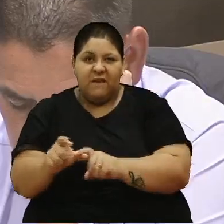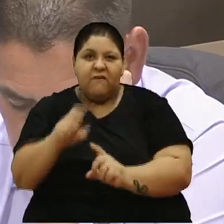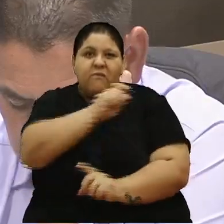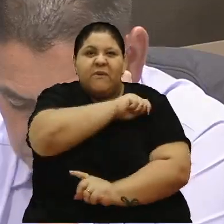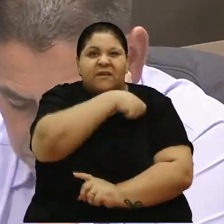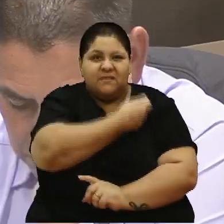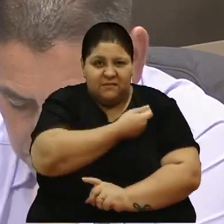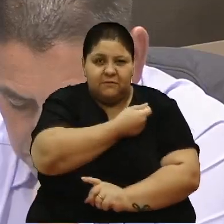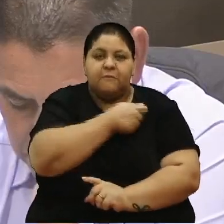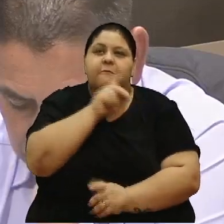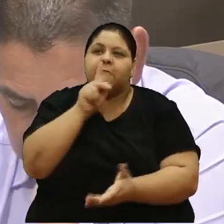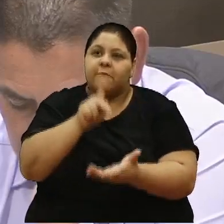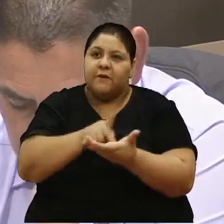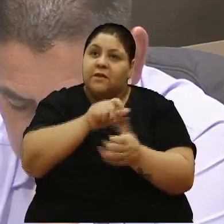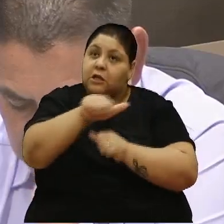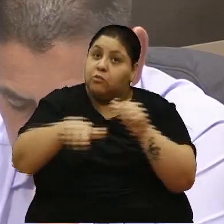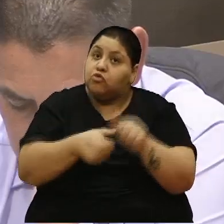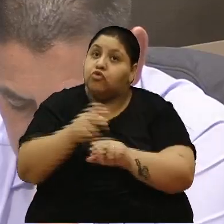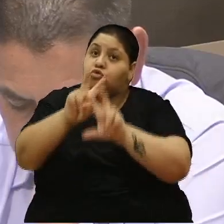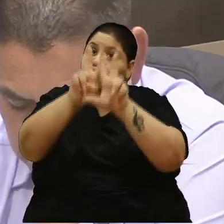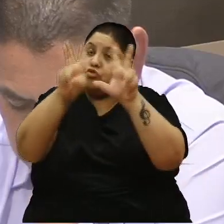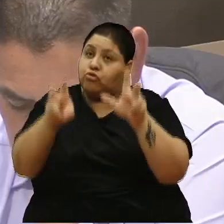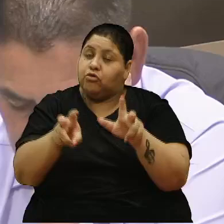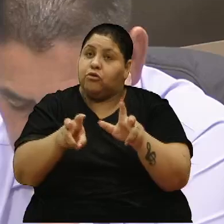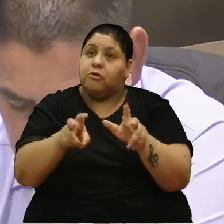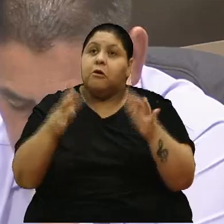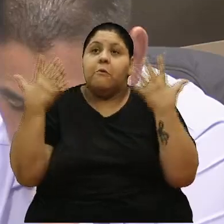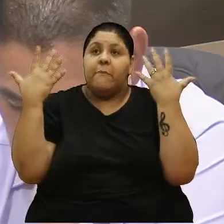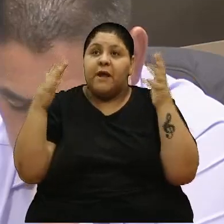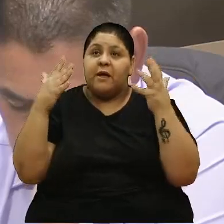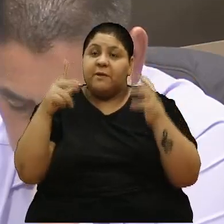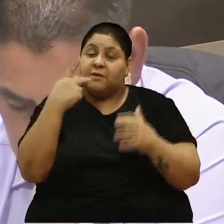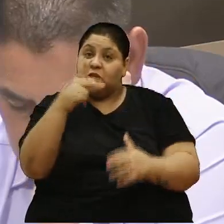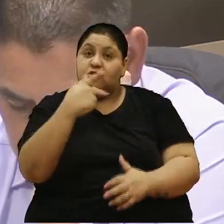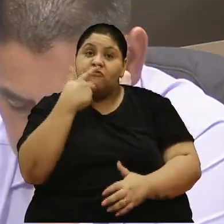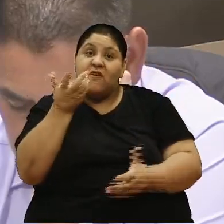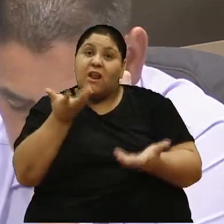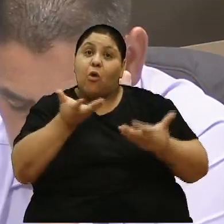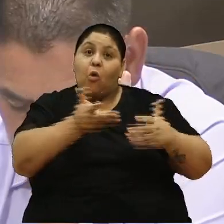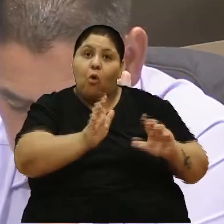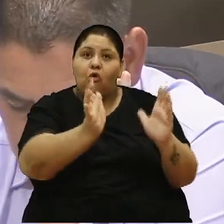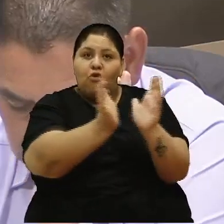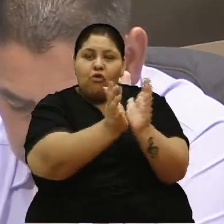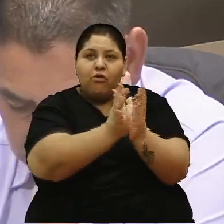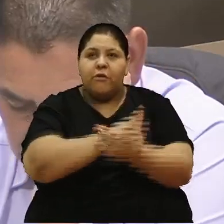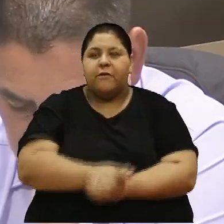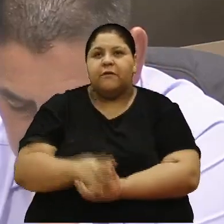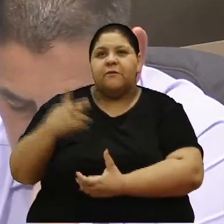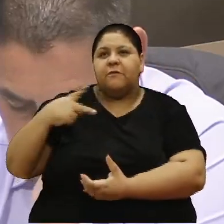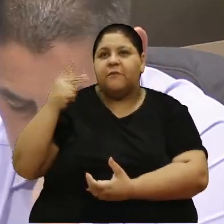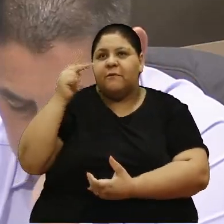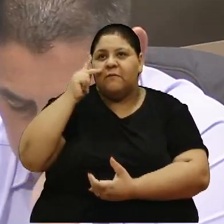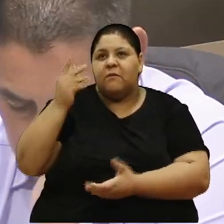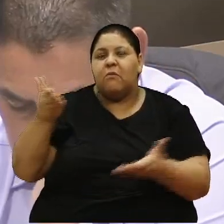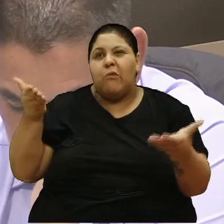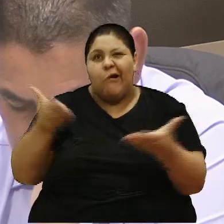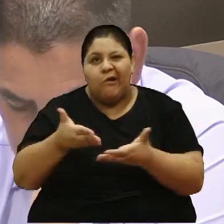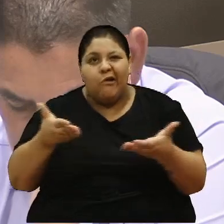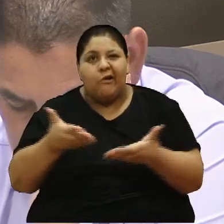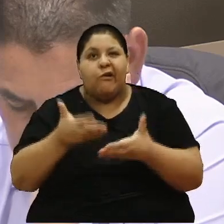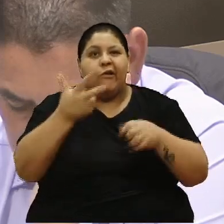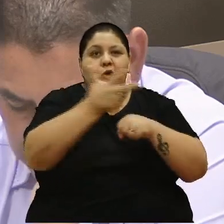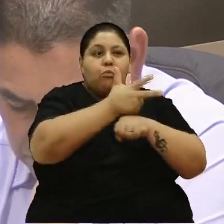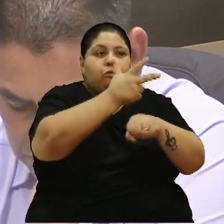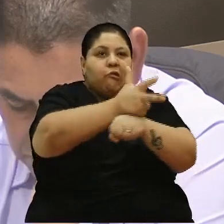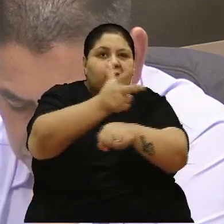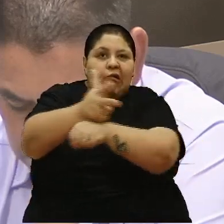debate. Então, parabéns pela sua fala contra o seu próprio colega. E também queria dizer que, vereador Cláudio, pode botar mais uma câmera, pode botar 8